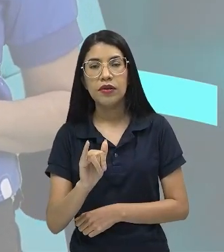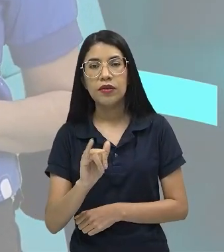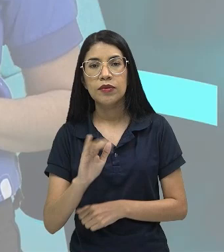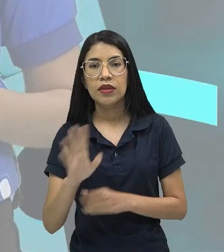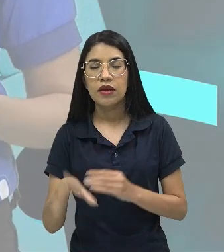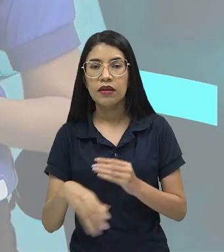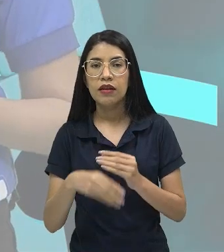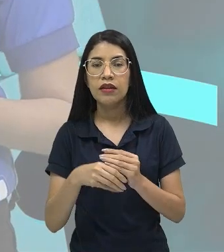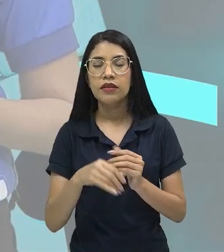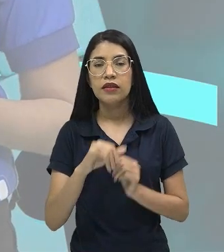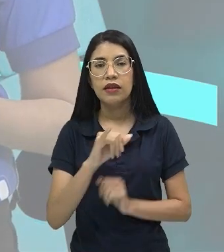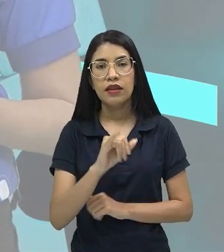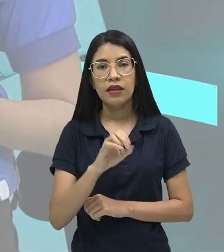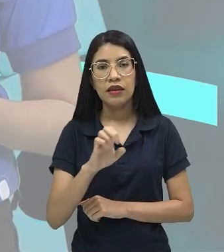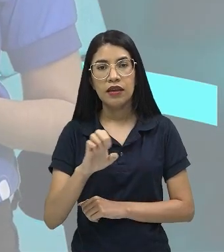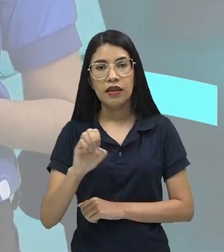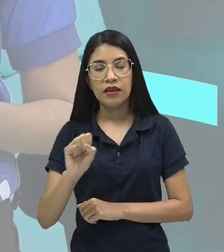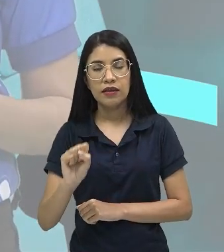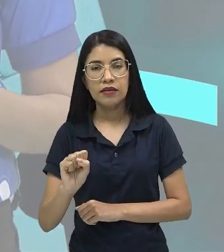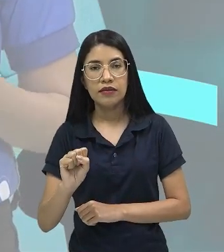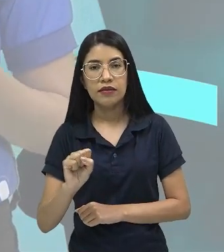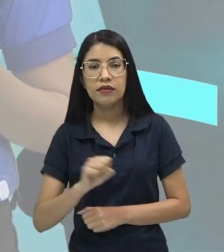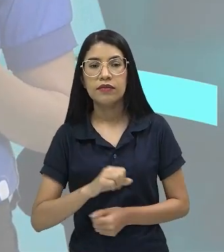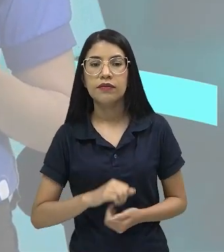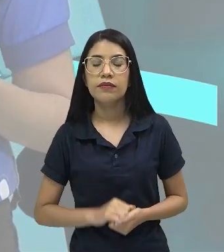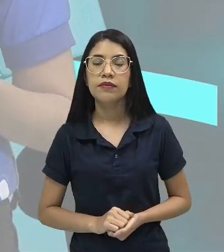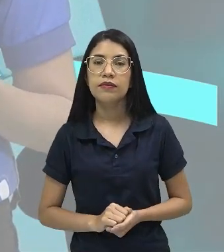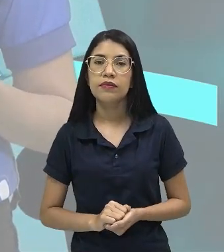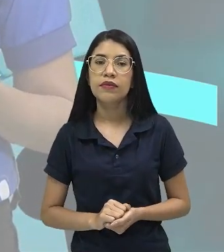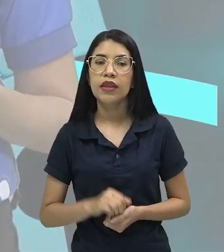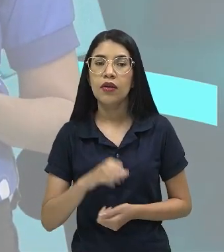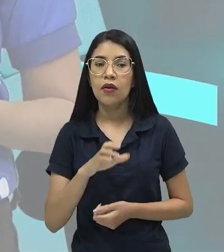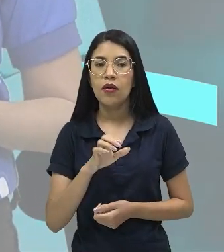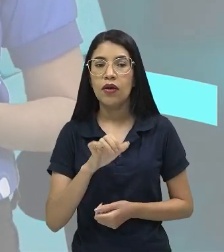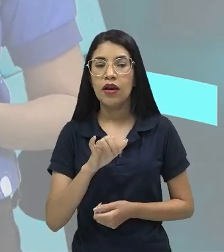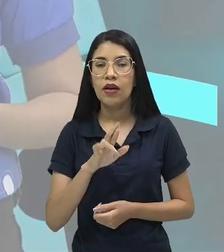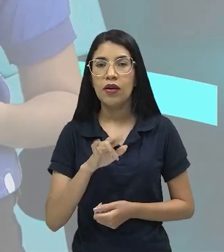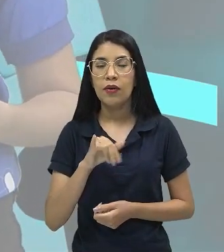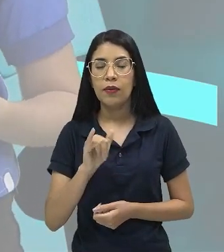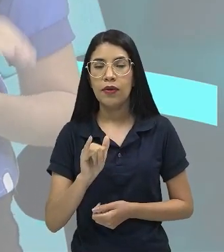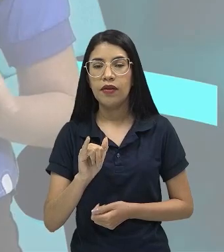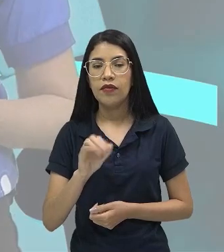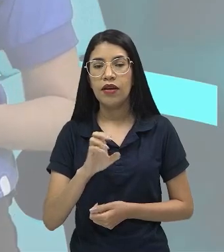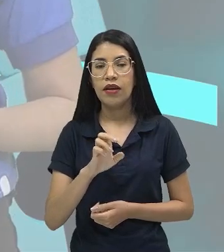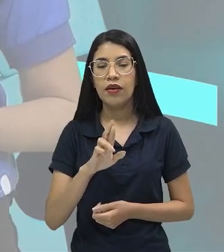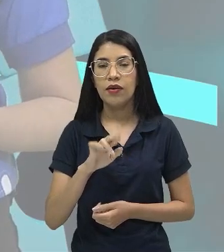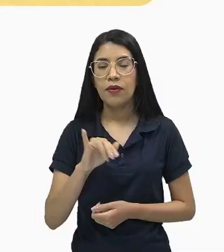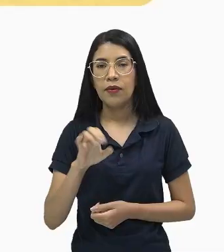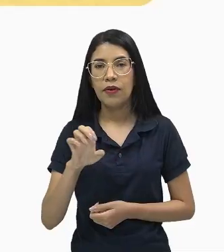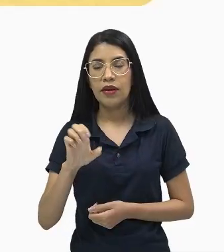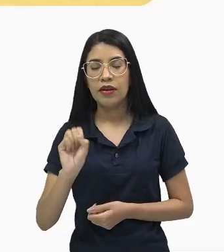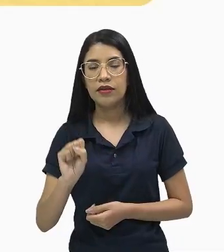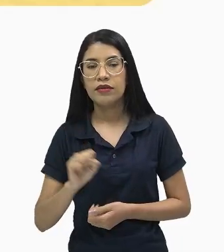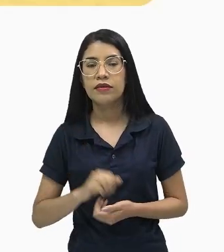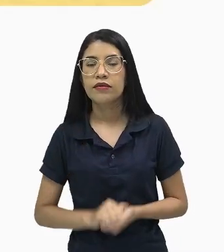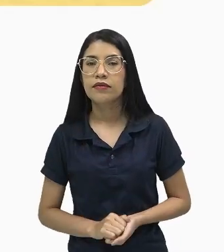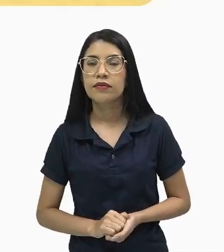colocar o IES no lugar dele, tá? Então, cry, cries. Vamos fazer uma frase aqui comigo